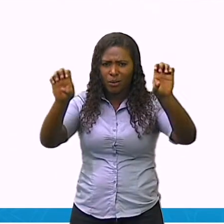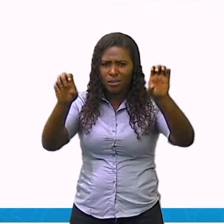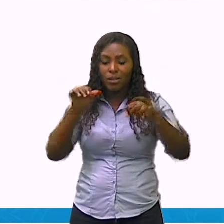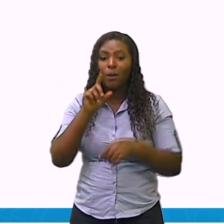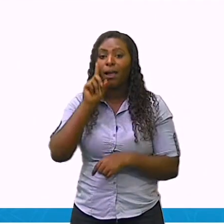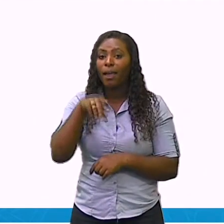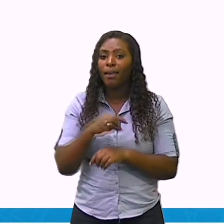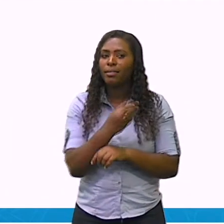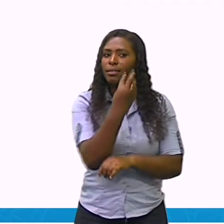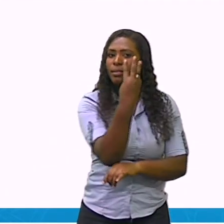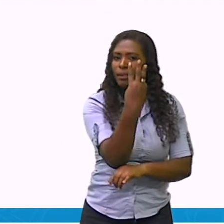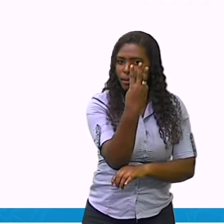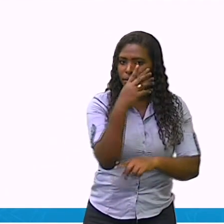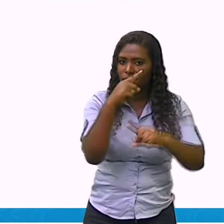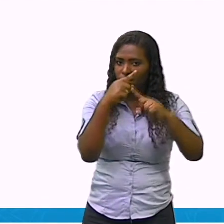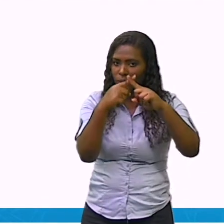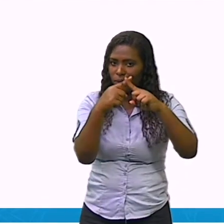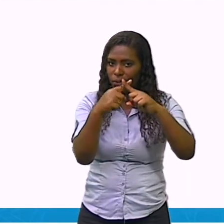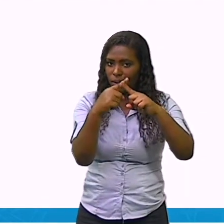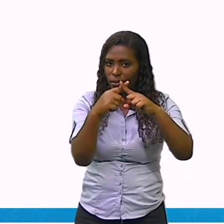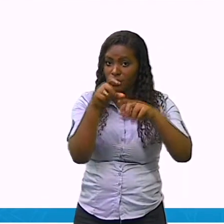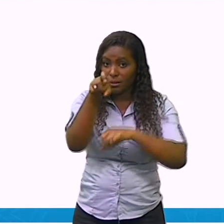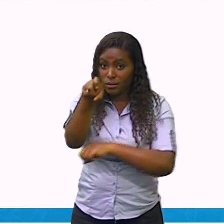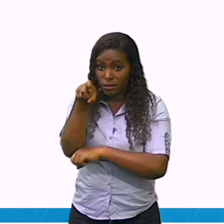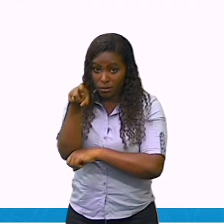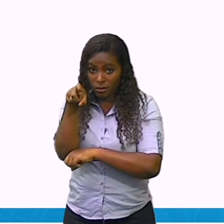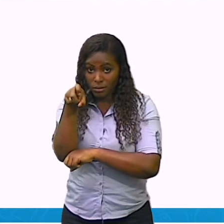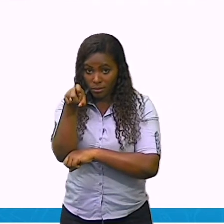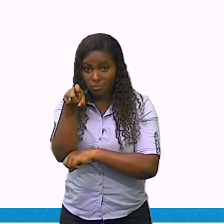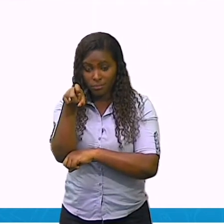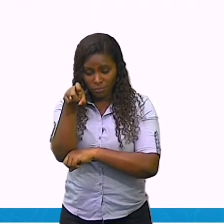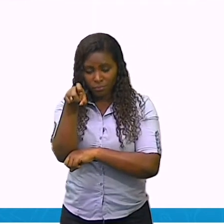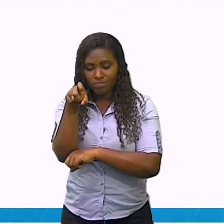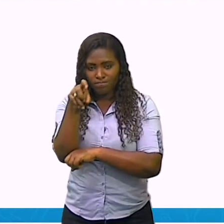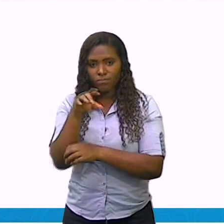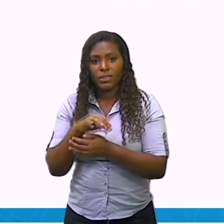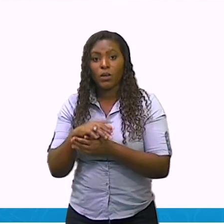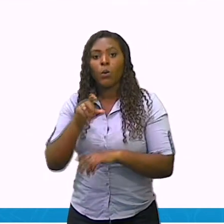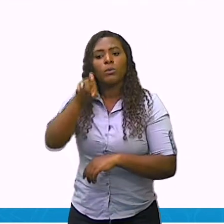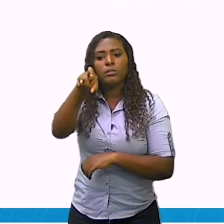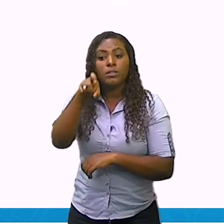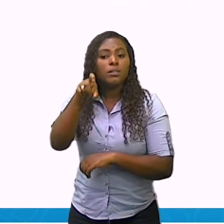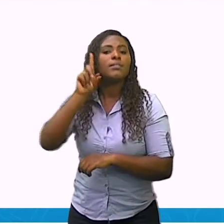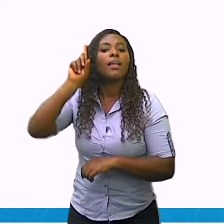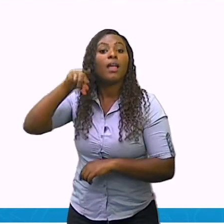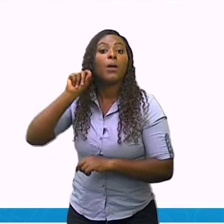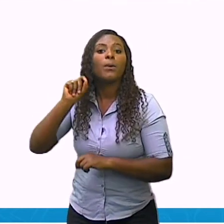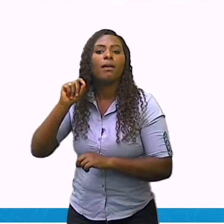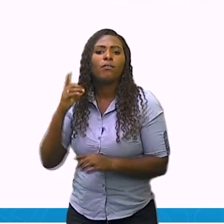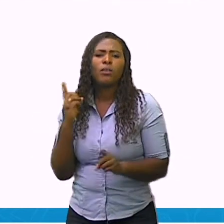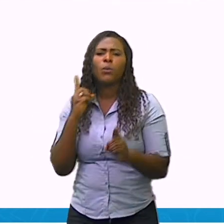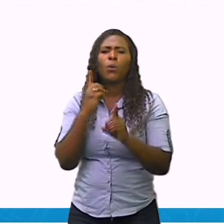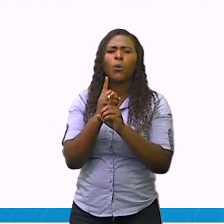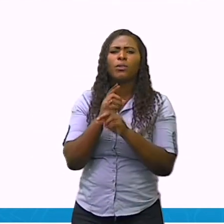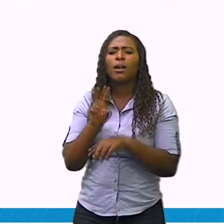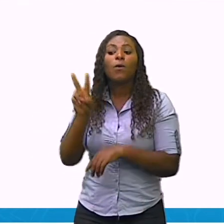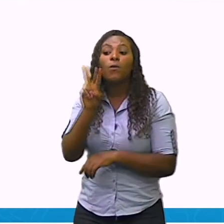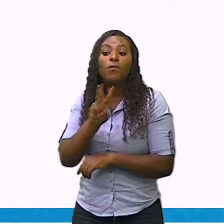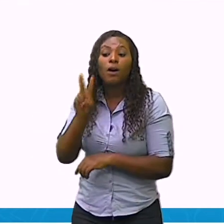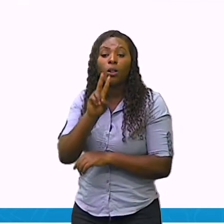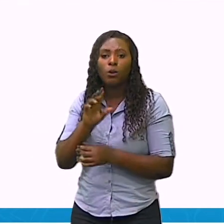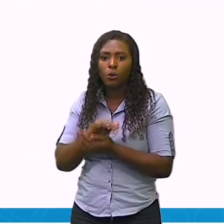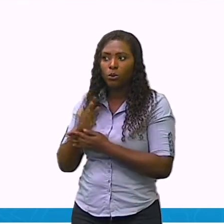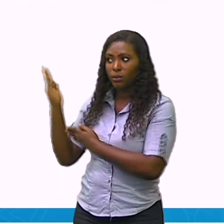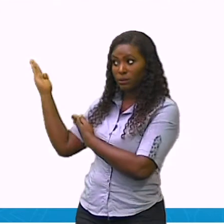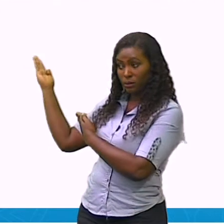valor de x. Mas eu posso colocar numa outra notação. O meu P eu posso chamar